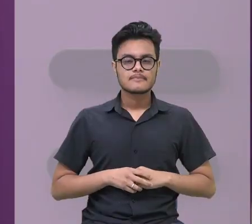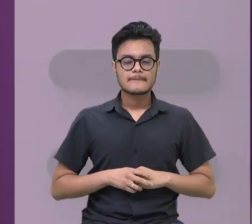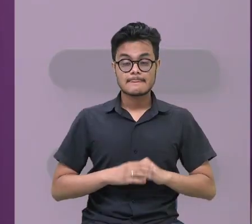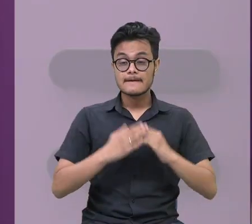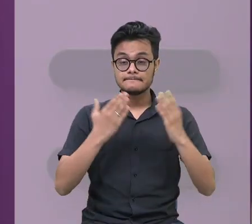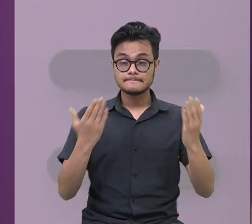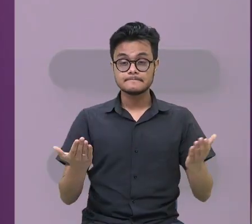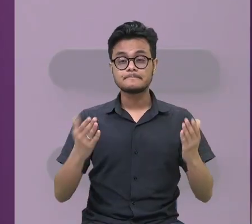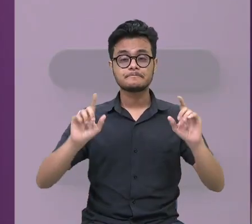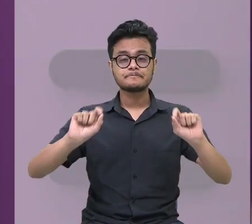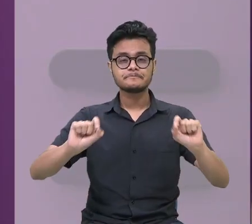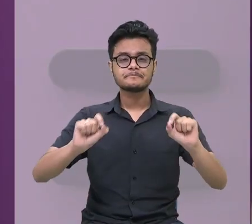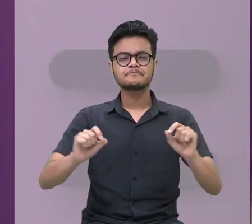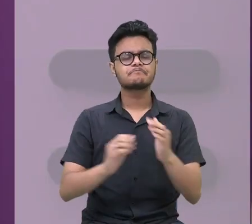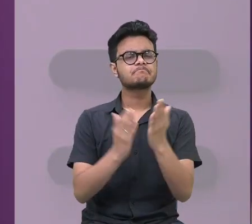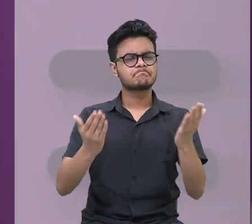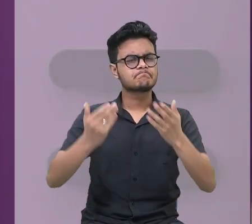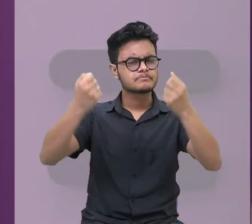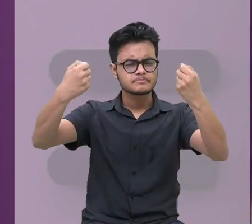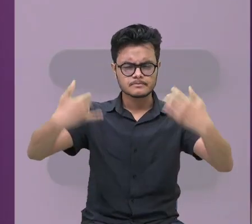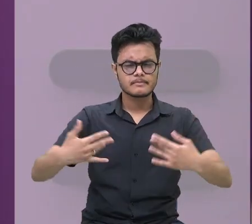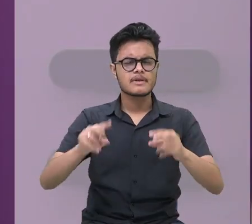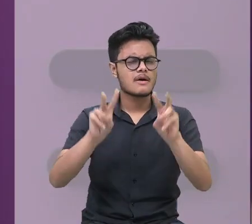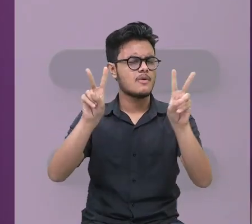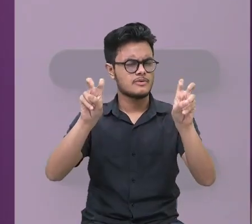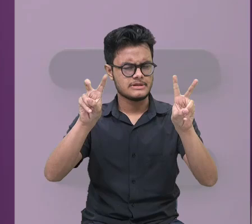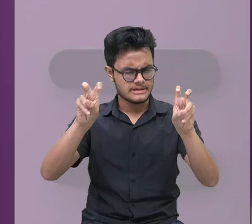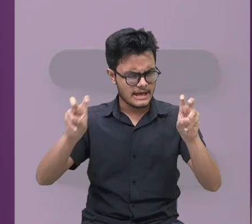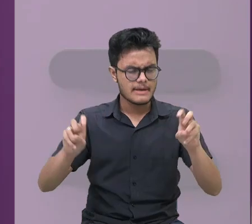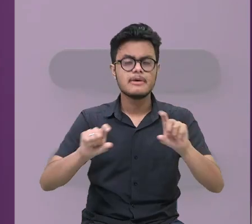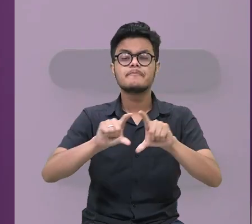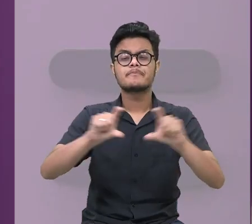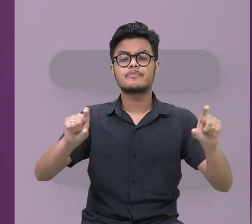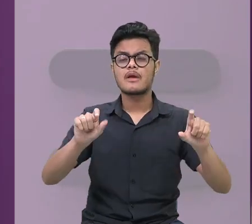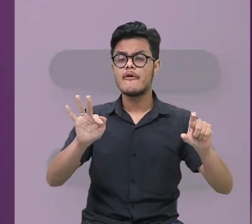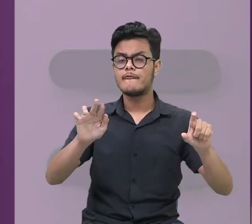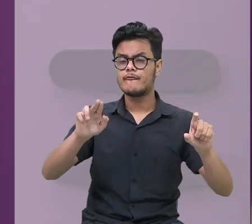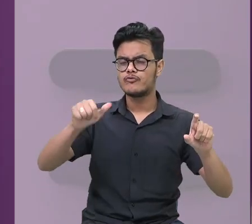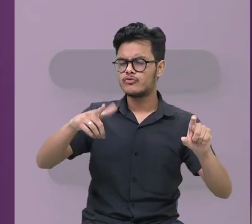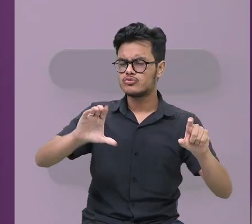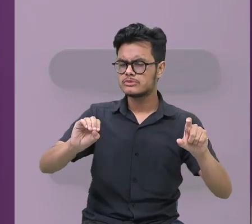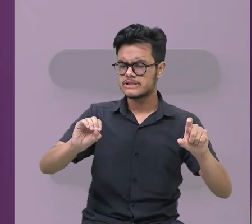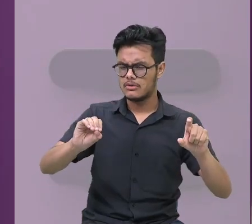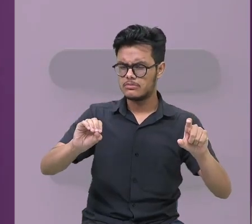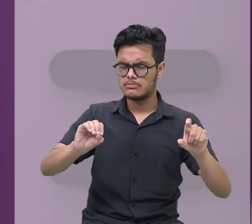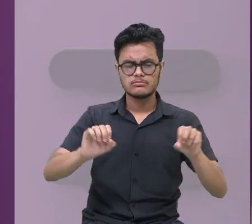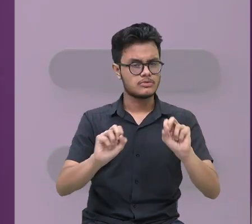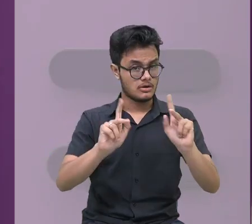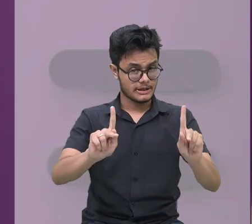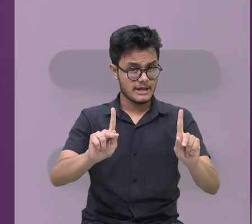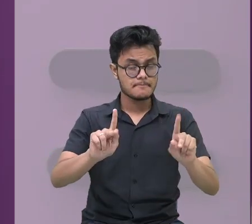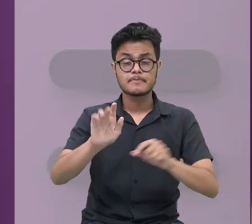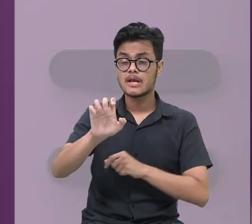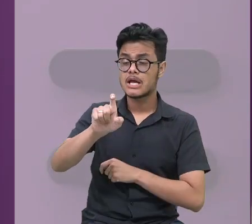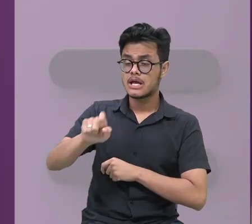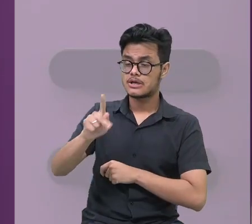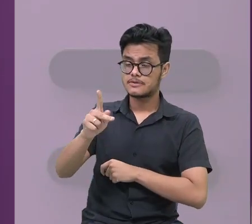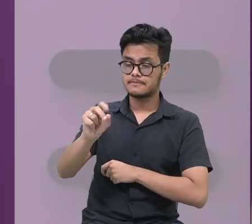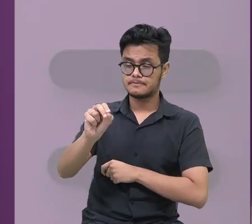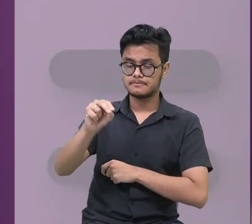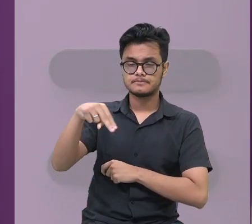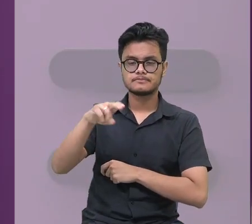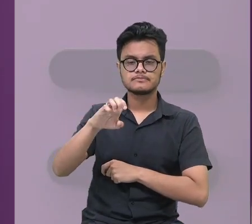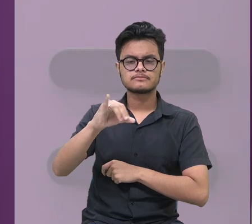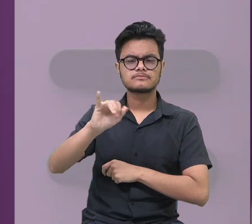Muito bem. Falei para vocês agora há pouco que a gente vai ver como que funciona o gráfico de uma função exponencial, porque a